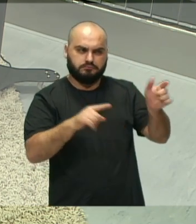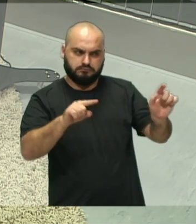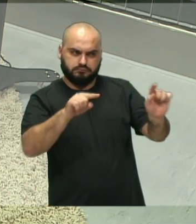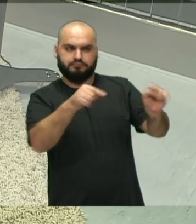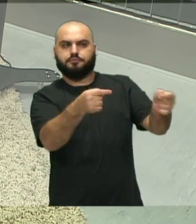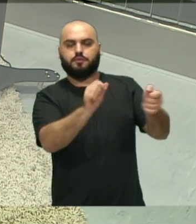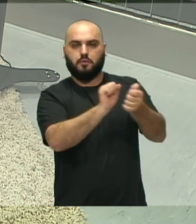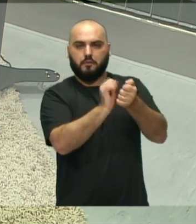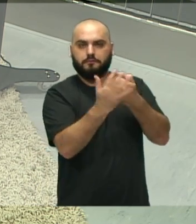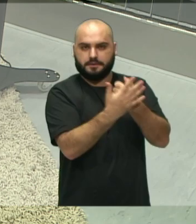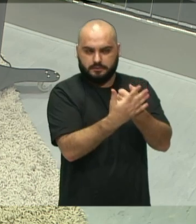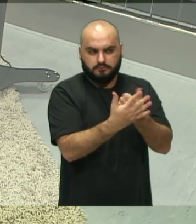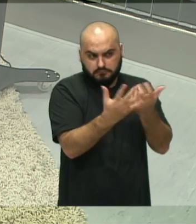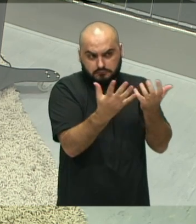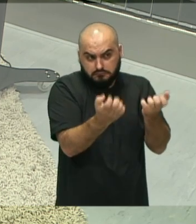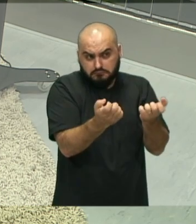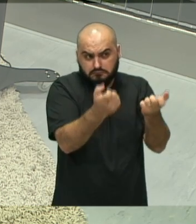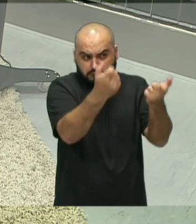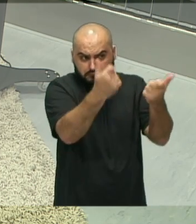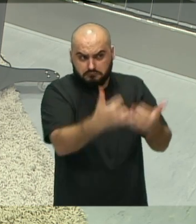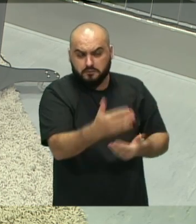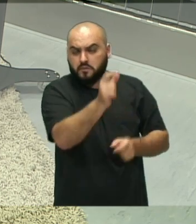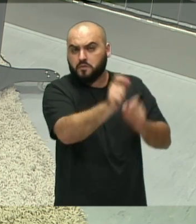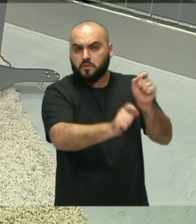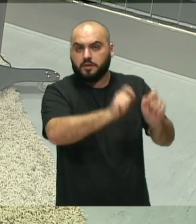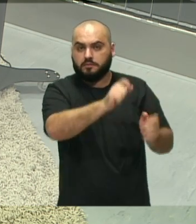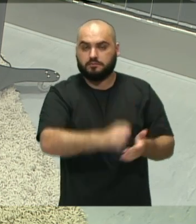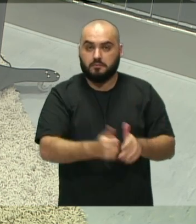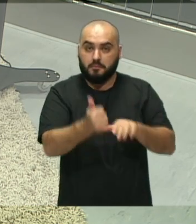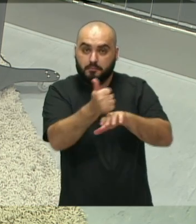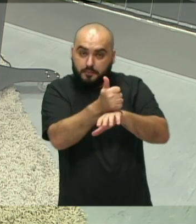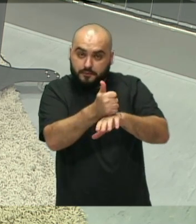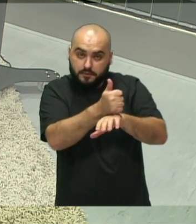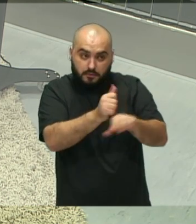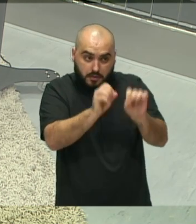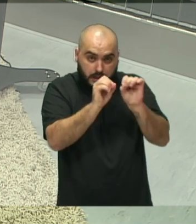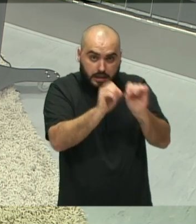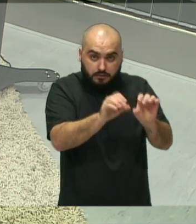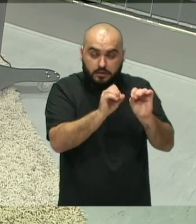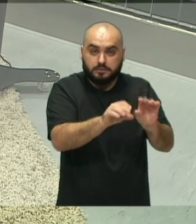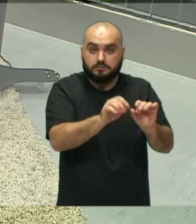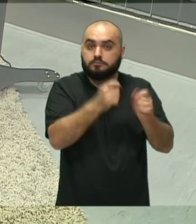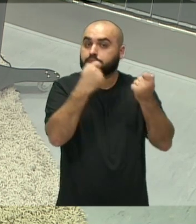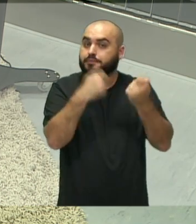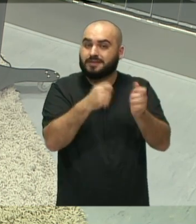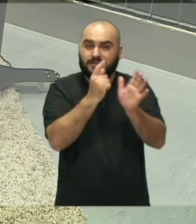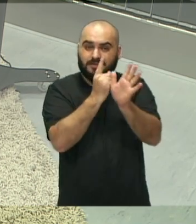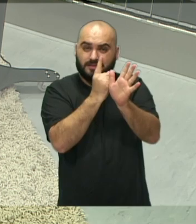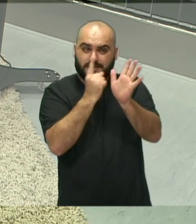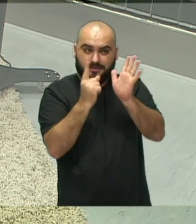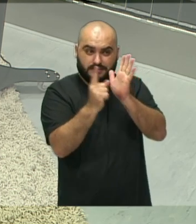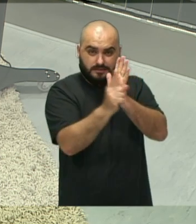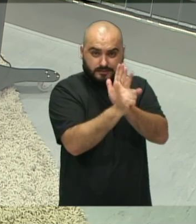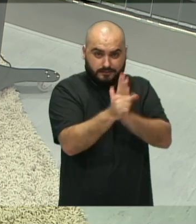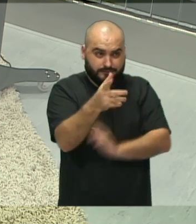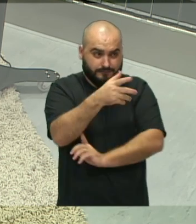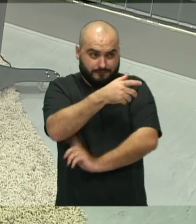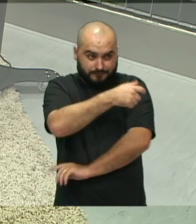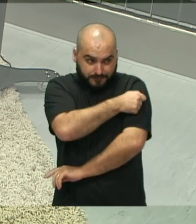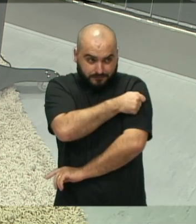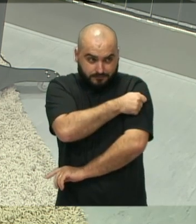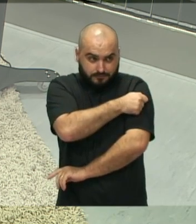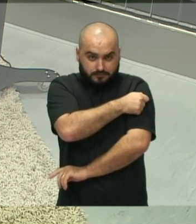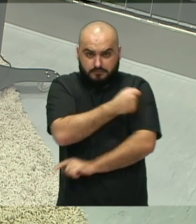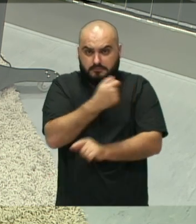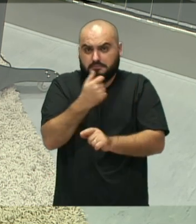dela porque é para que os profissionais da educação pudessem ser incluídos como prioridade na vacinação. Acontece que ainda